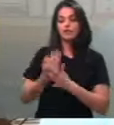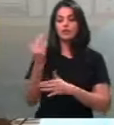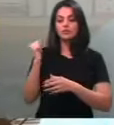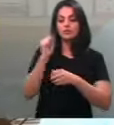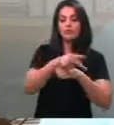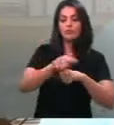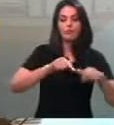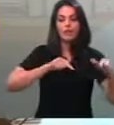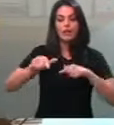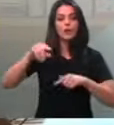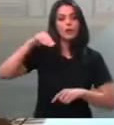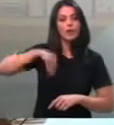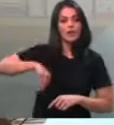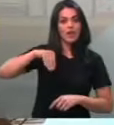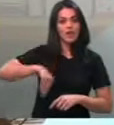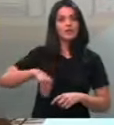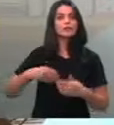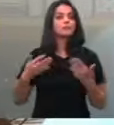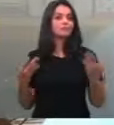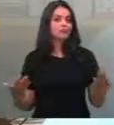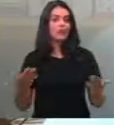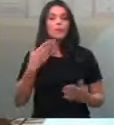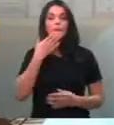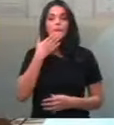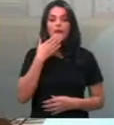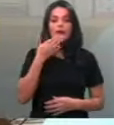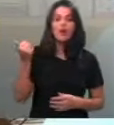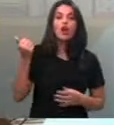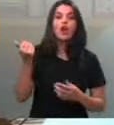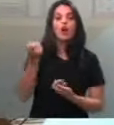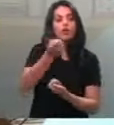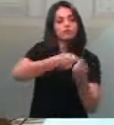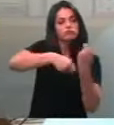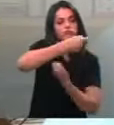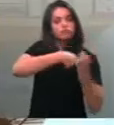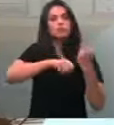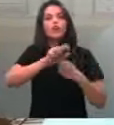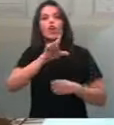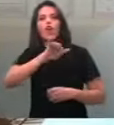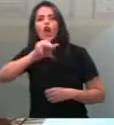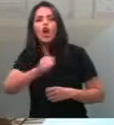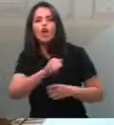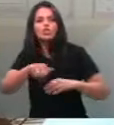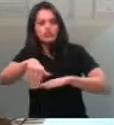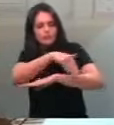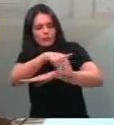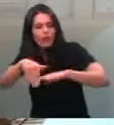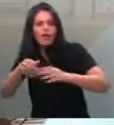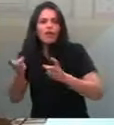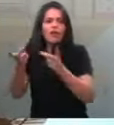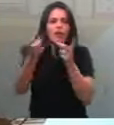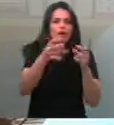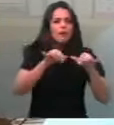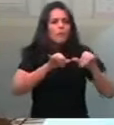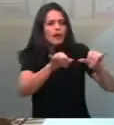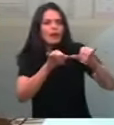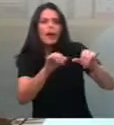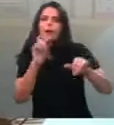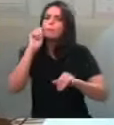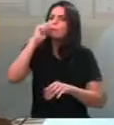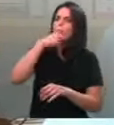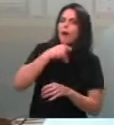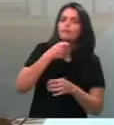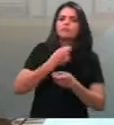forma internacional. Melhora a situação do comércio local, mercados, padaria, loja,